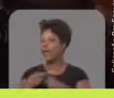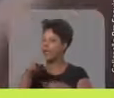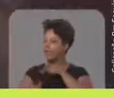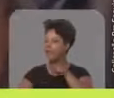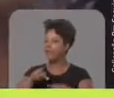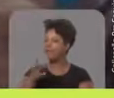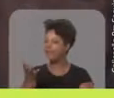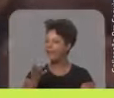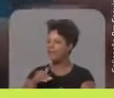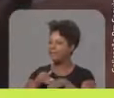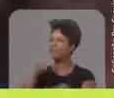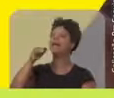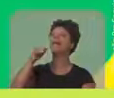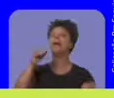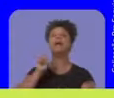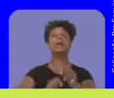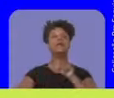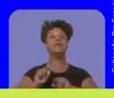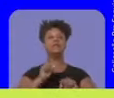4, 44, 44.